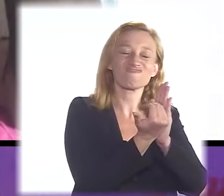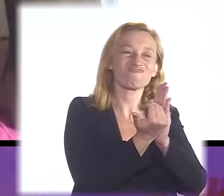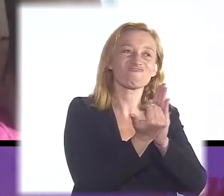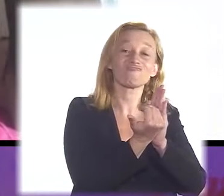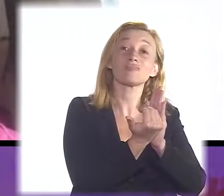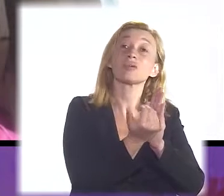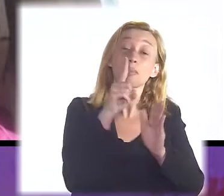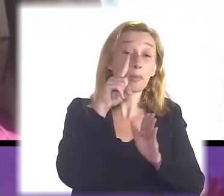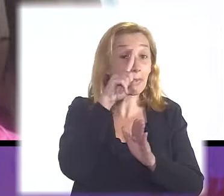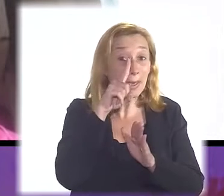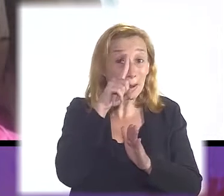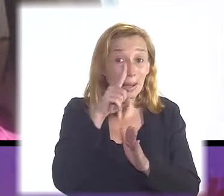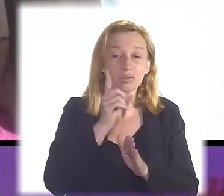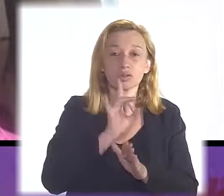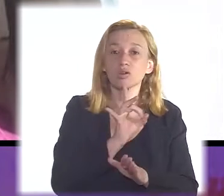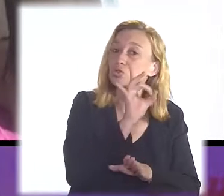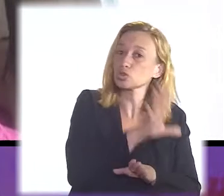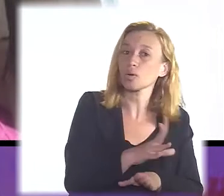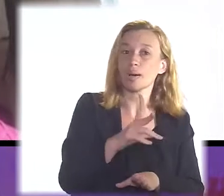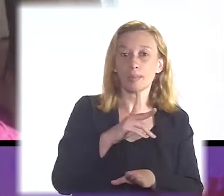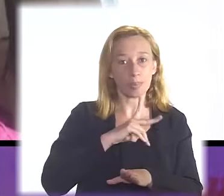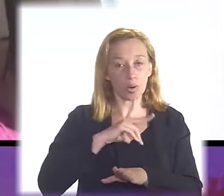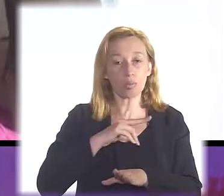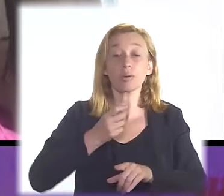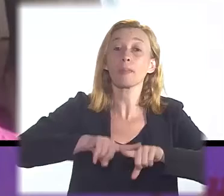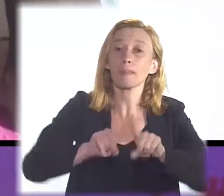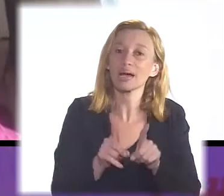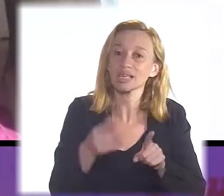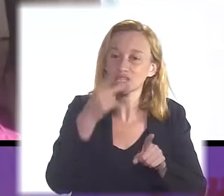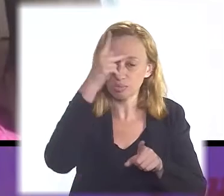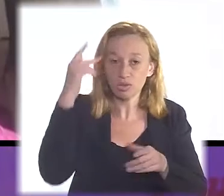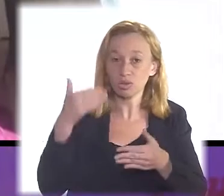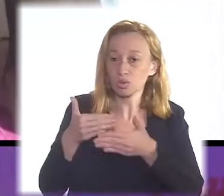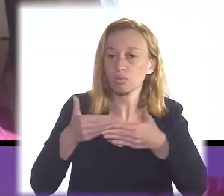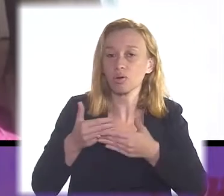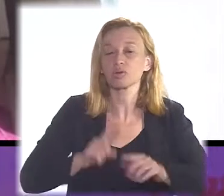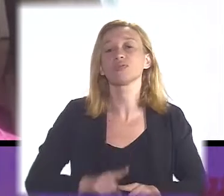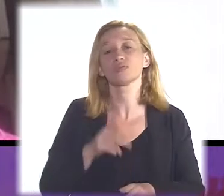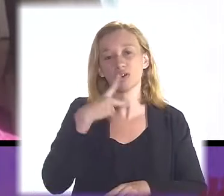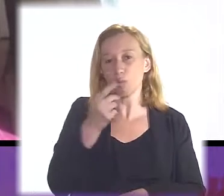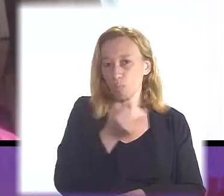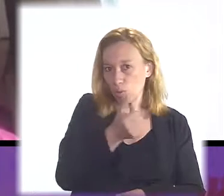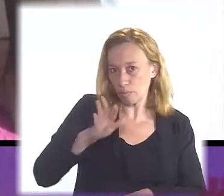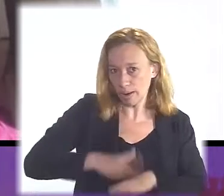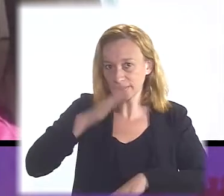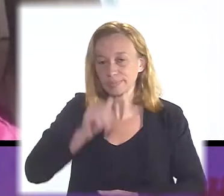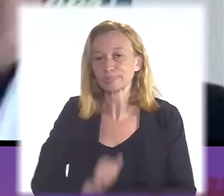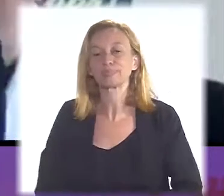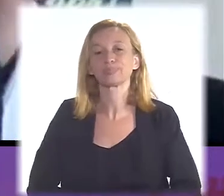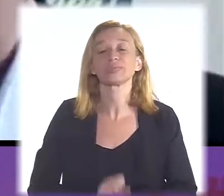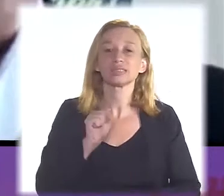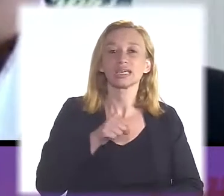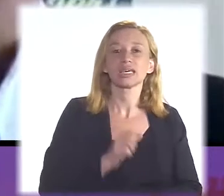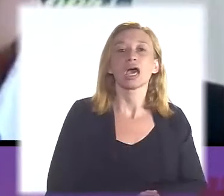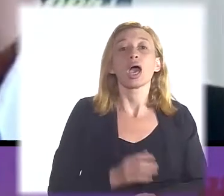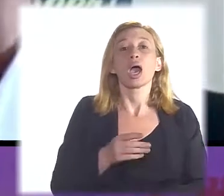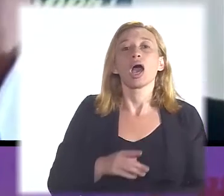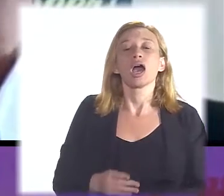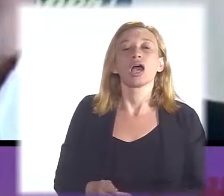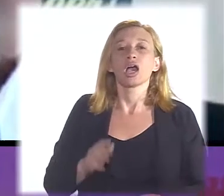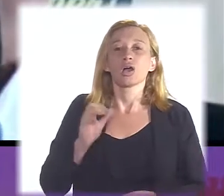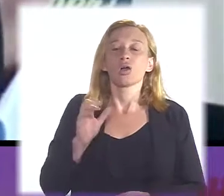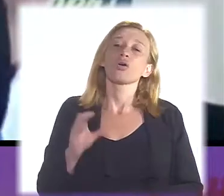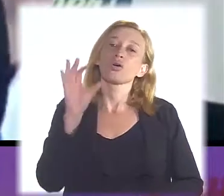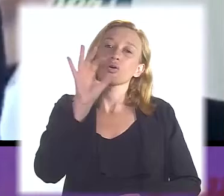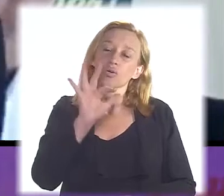é colocar em risco não só a si mesmo, como os que estão próximos. Vamos falar um pouco sobre isso. Vamos lá. Bem, a